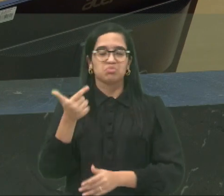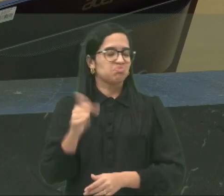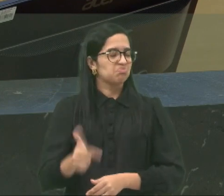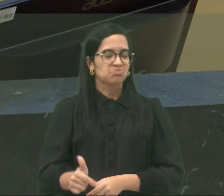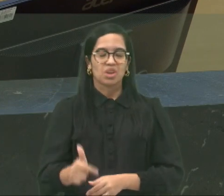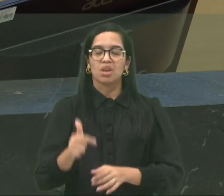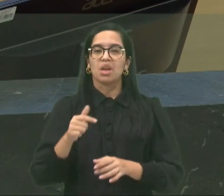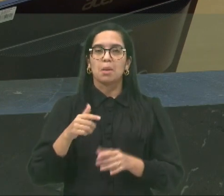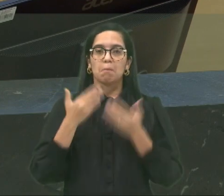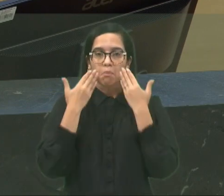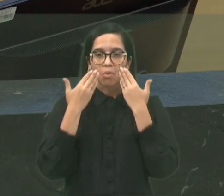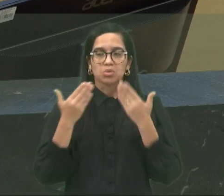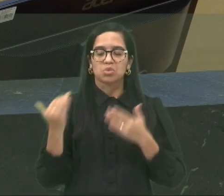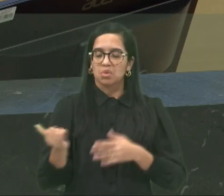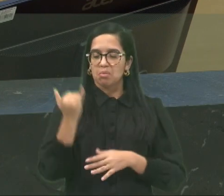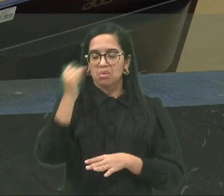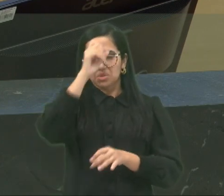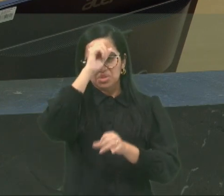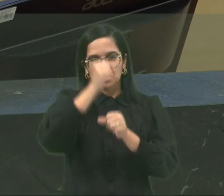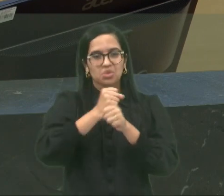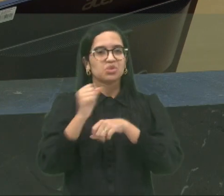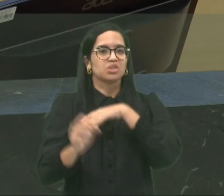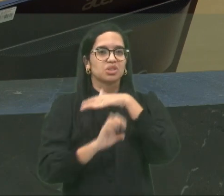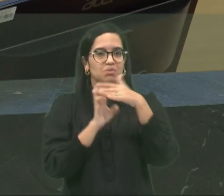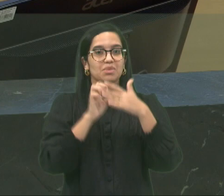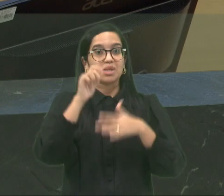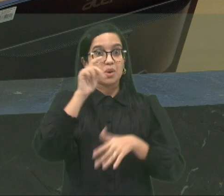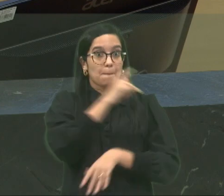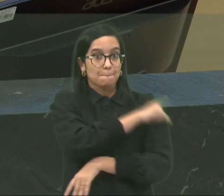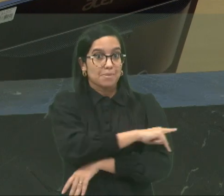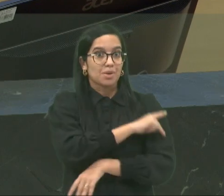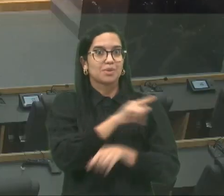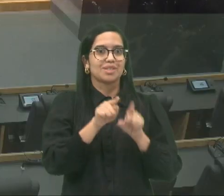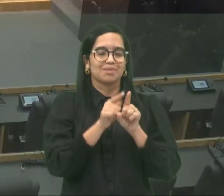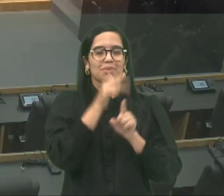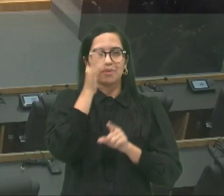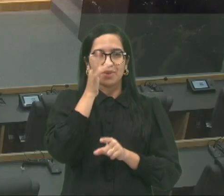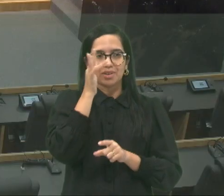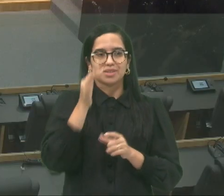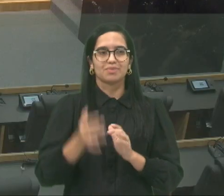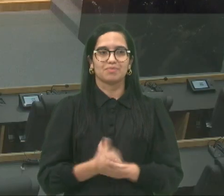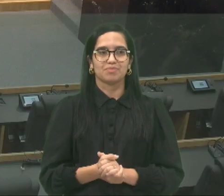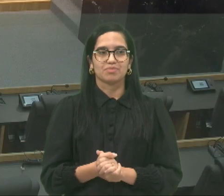Floriano e do Piauí para o nosso Brasil. E aqui,